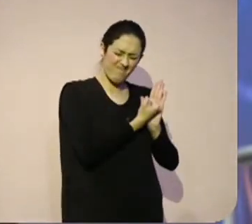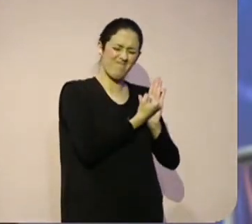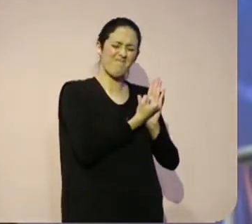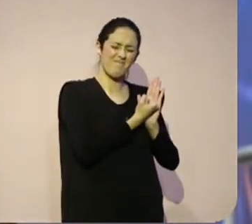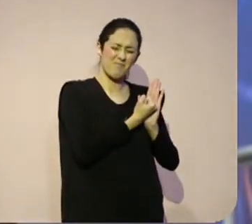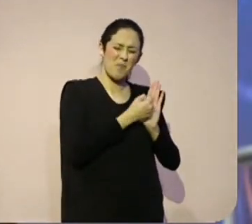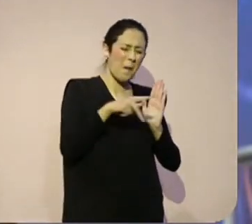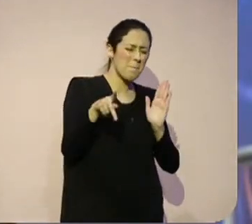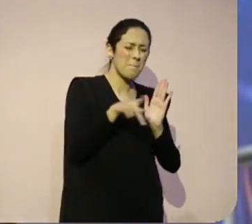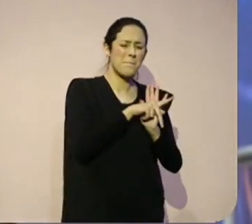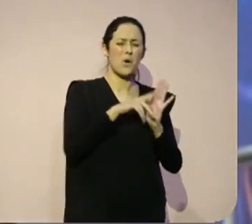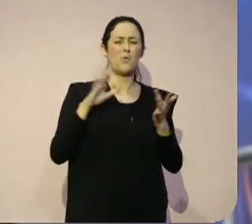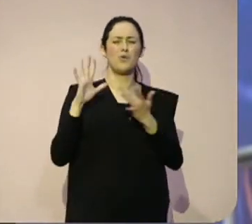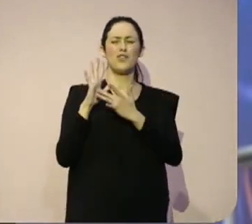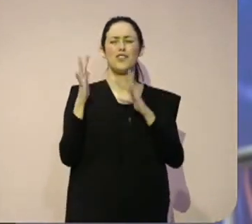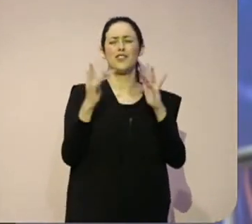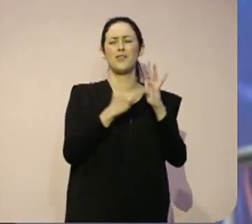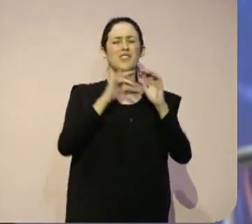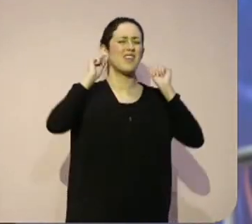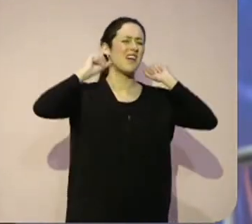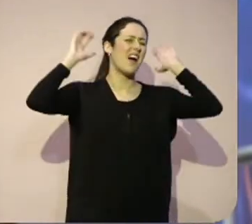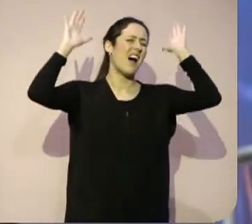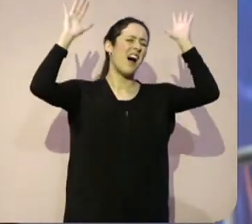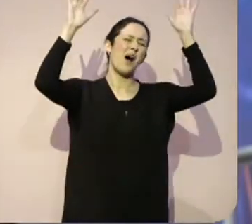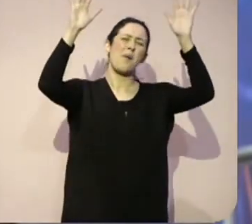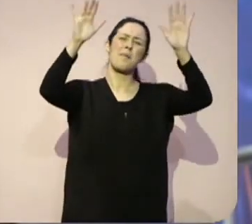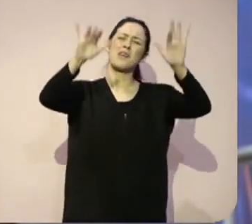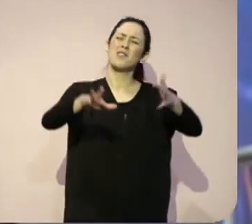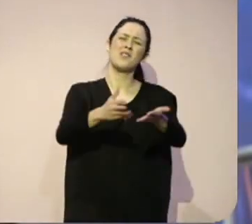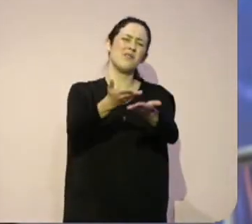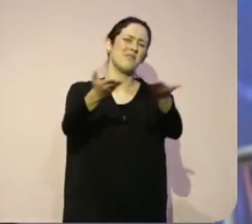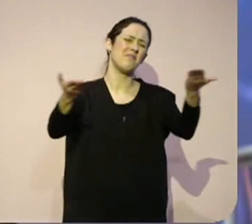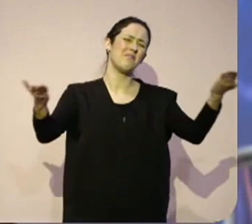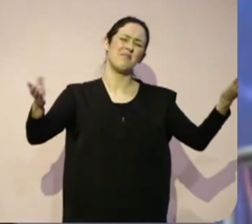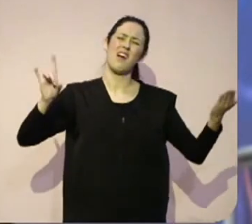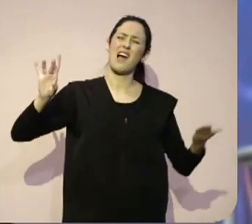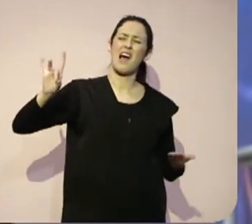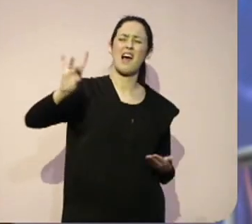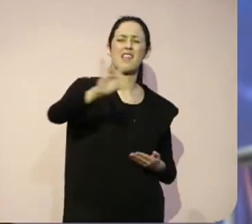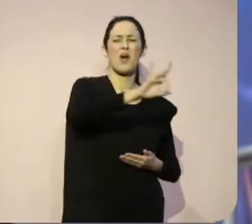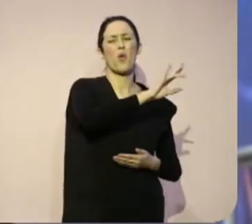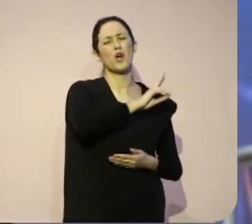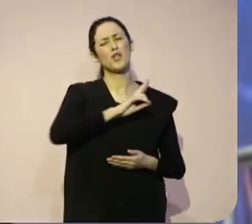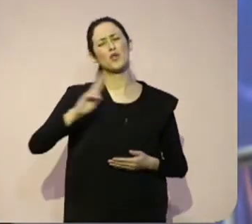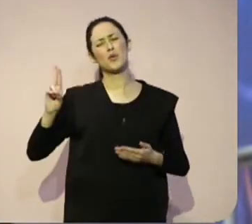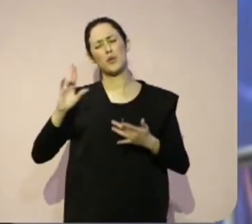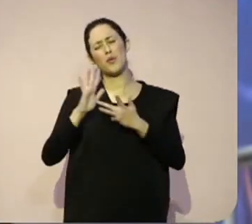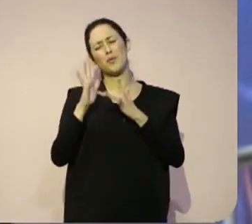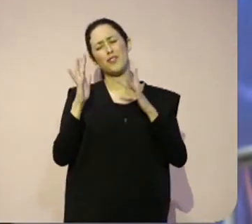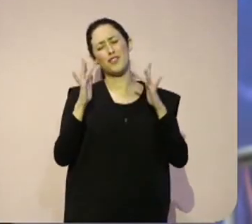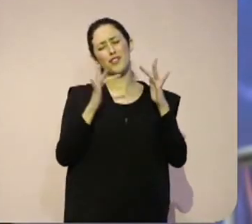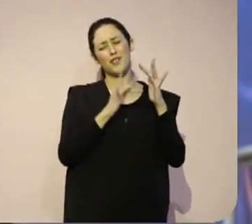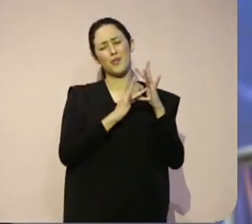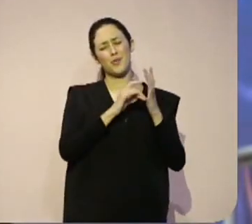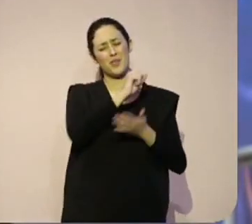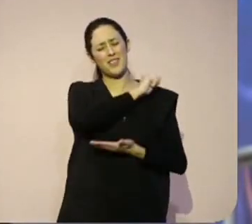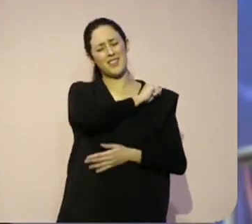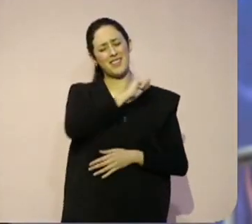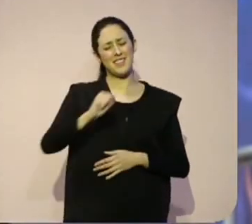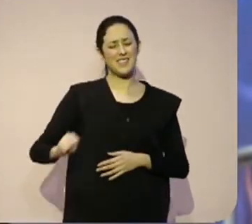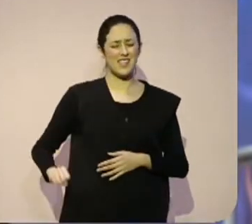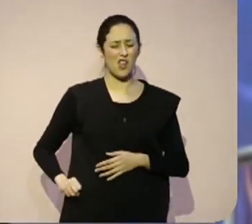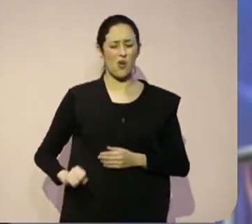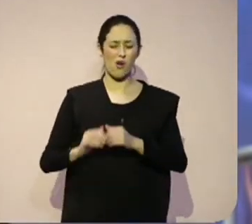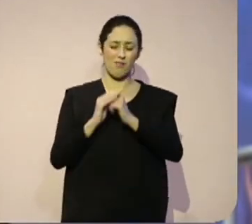propriedade de Jesus. Abençoa, Pai, cada um deles, em nome de Jesus nosso